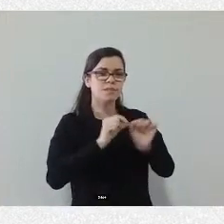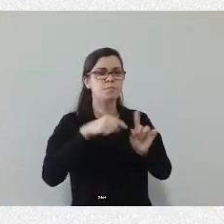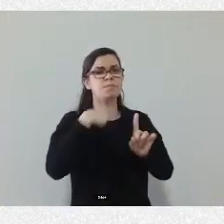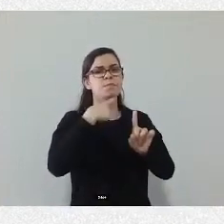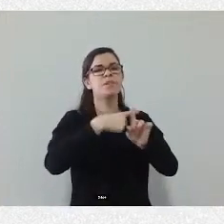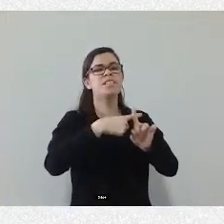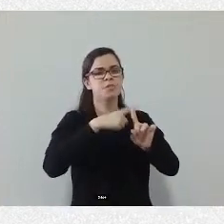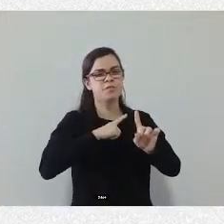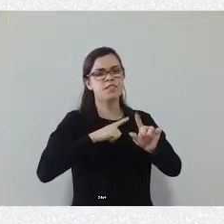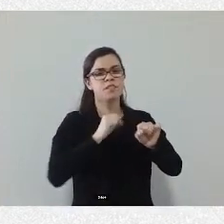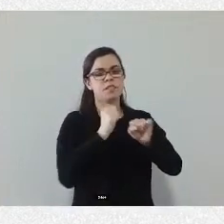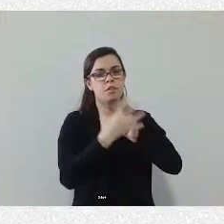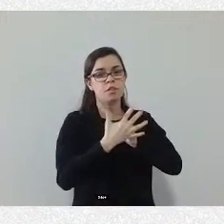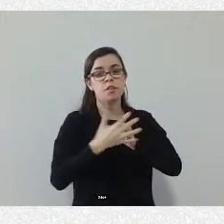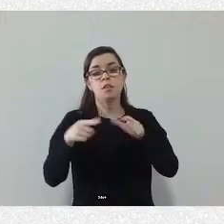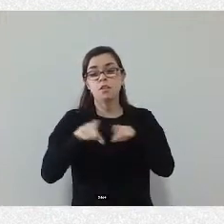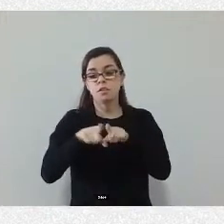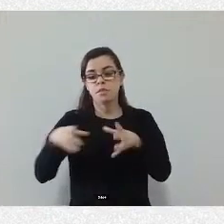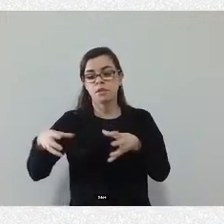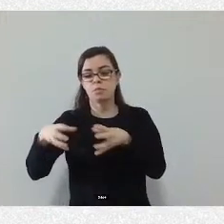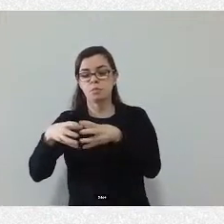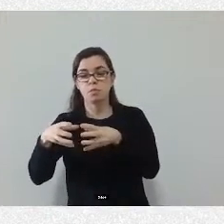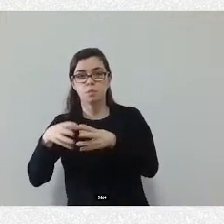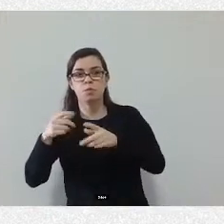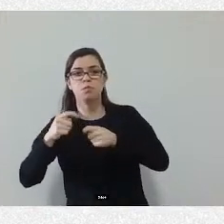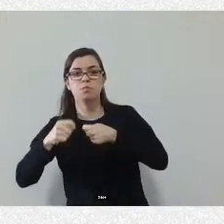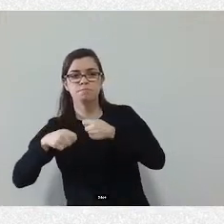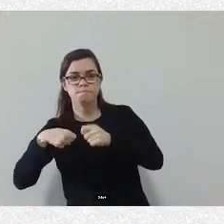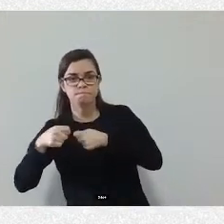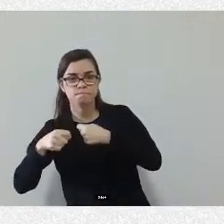grupo de controles, que são aquelas pessoas que